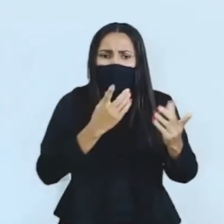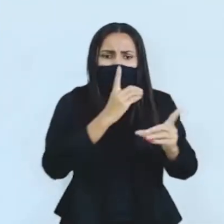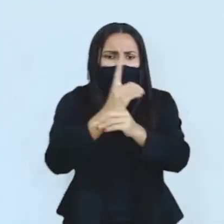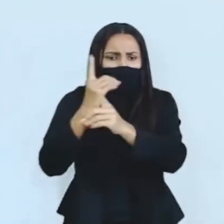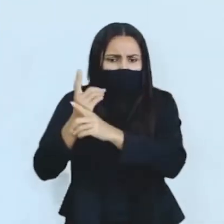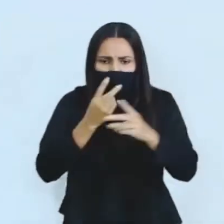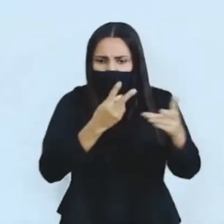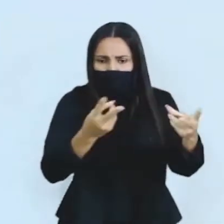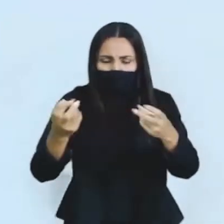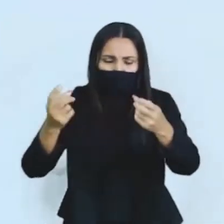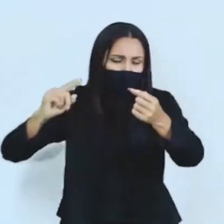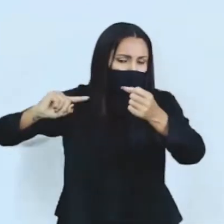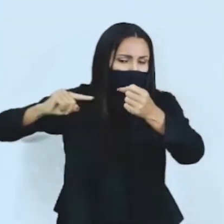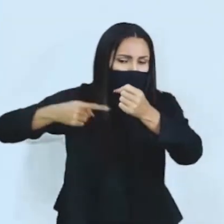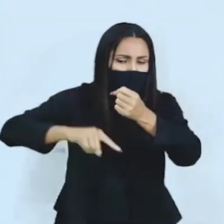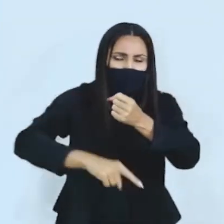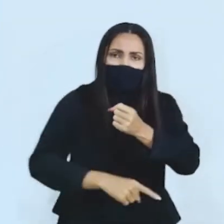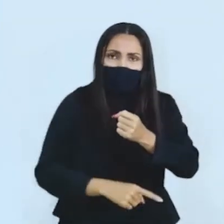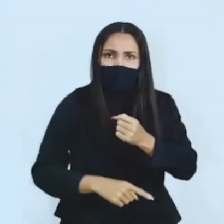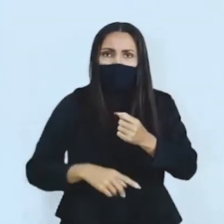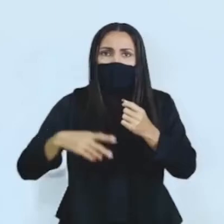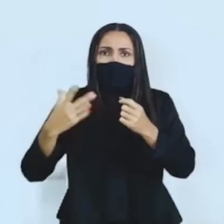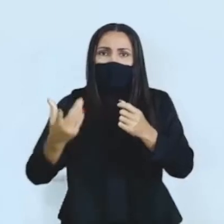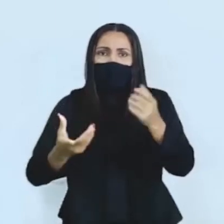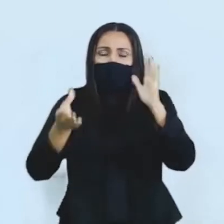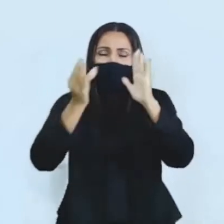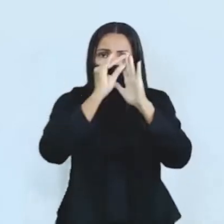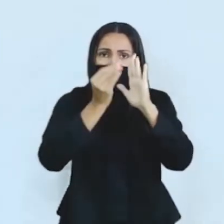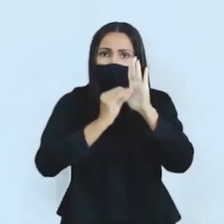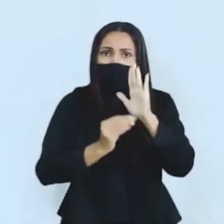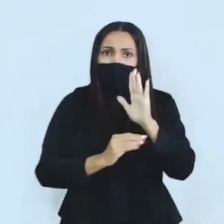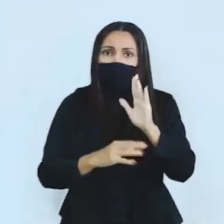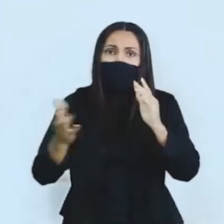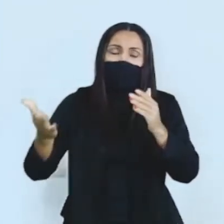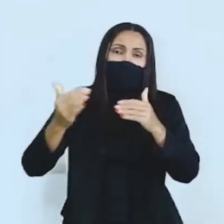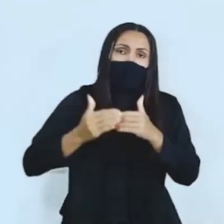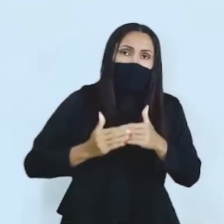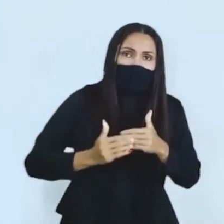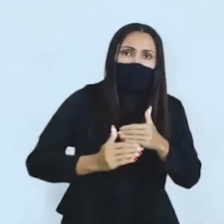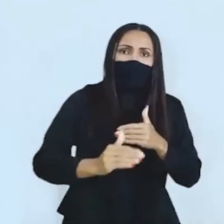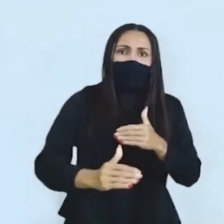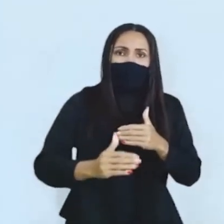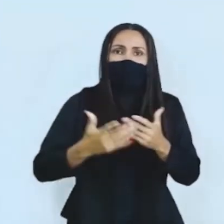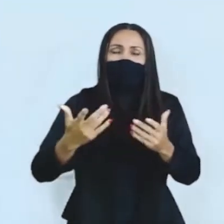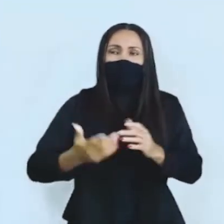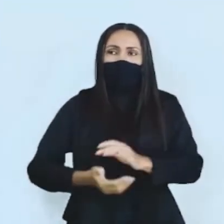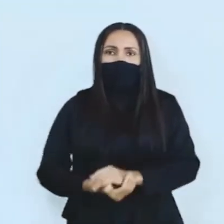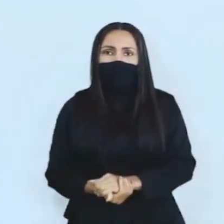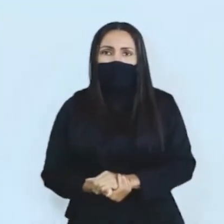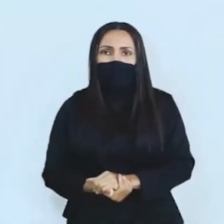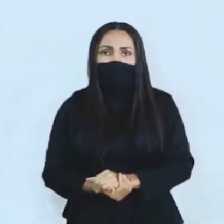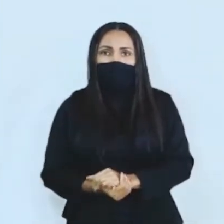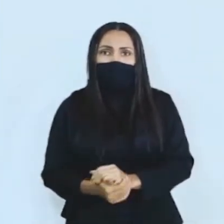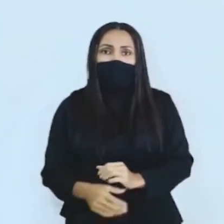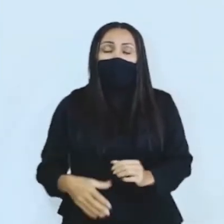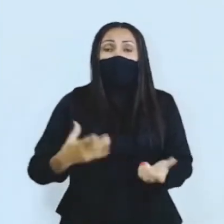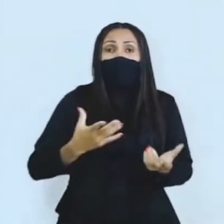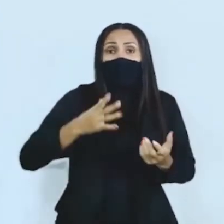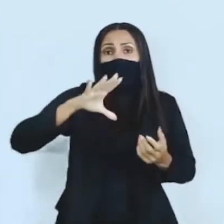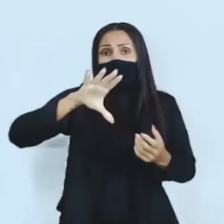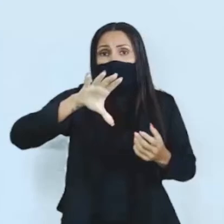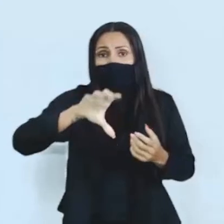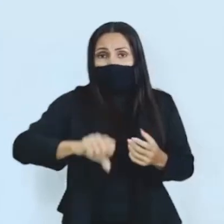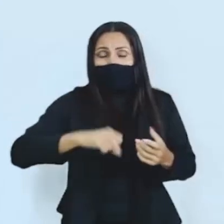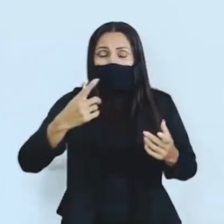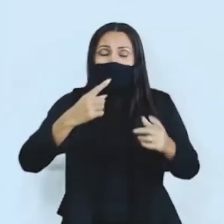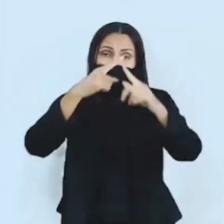a profundidade que você vai colocar na projeção a partir do fator de deformação? Você vai pegar o fator de deformação e